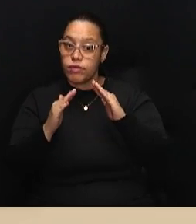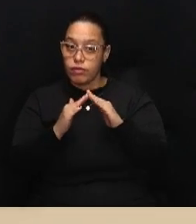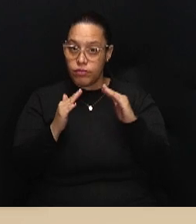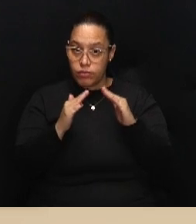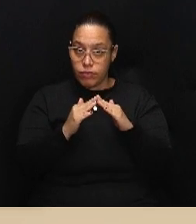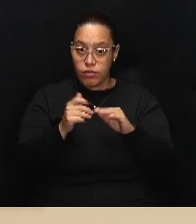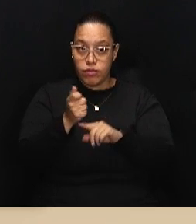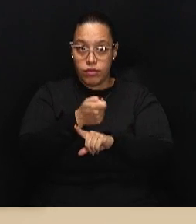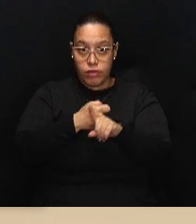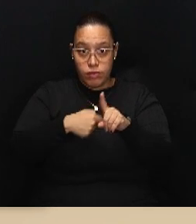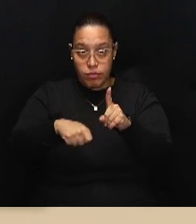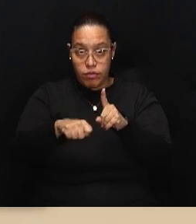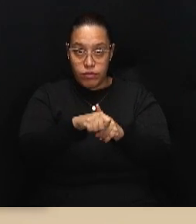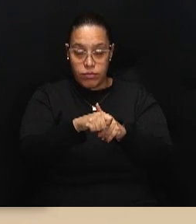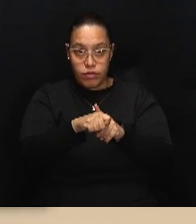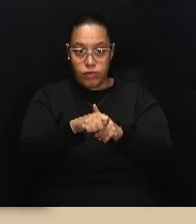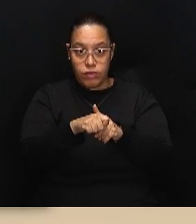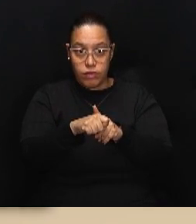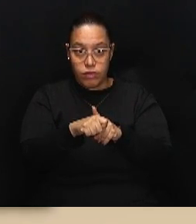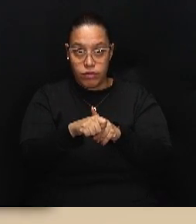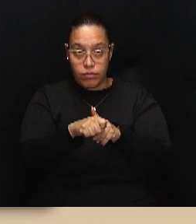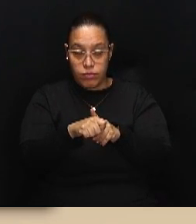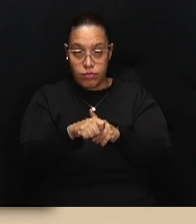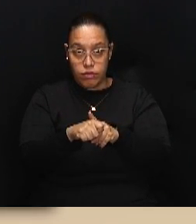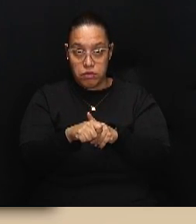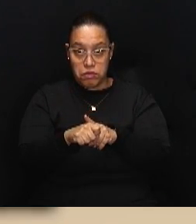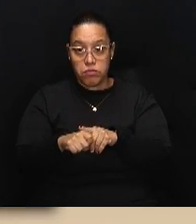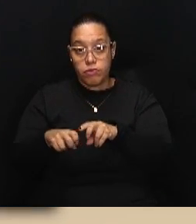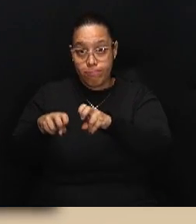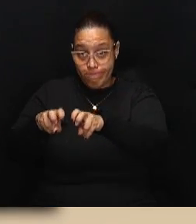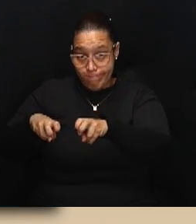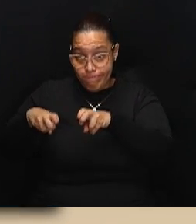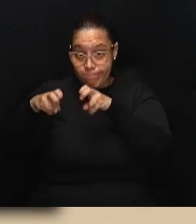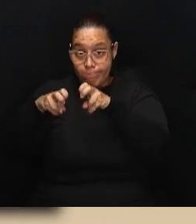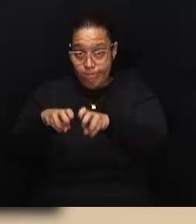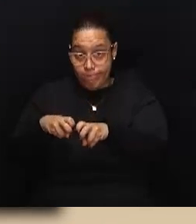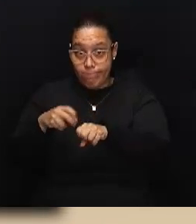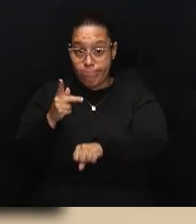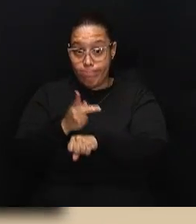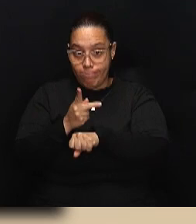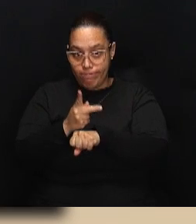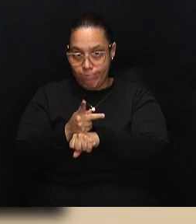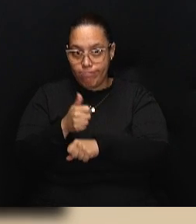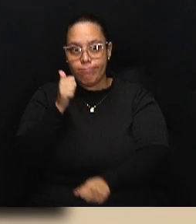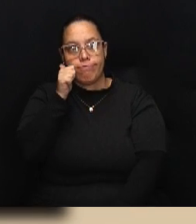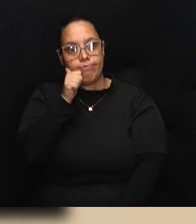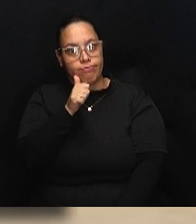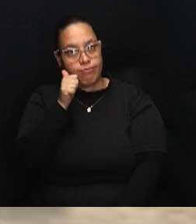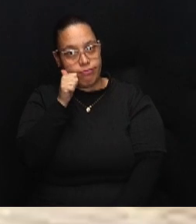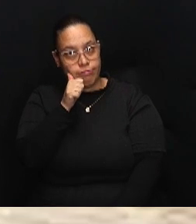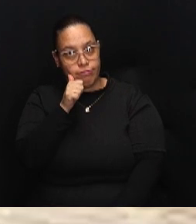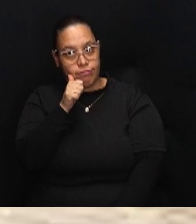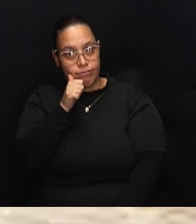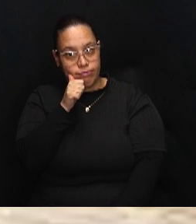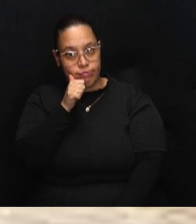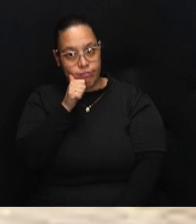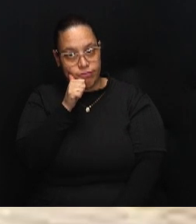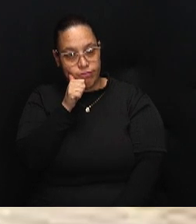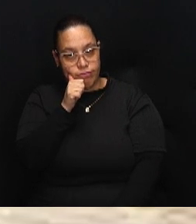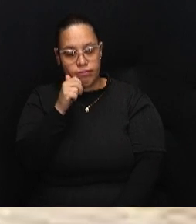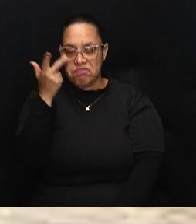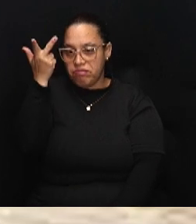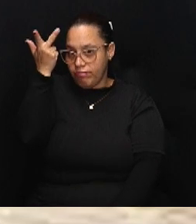às atividades domésticas. A sociedade era predominantemente rural e patriarcal, com as